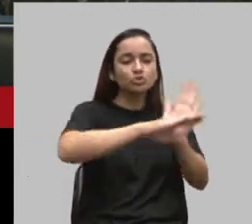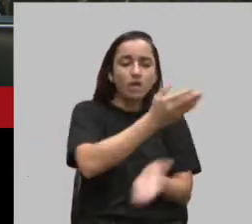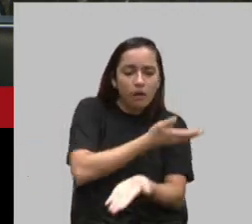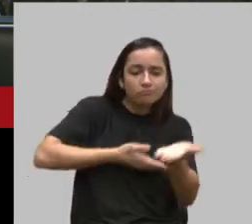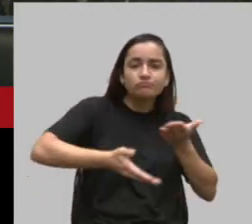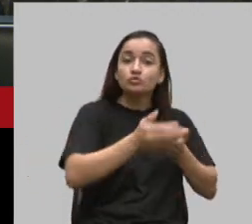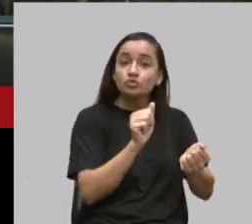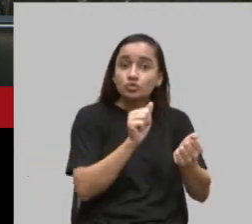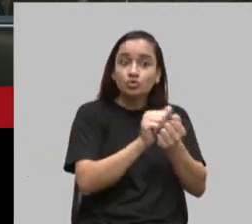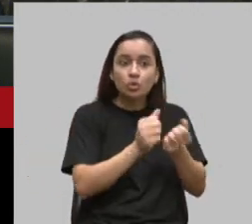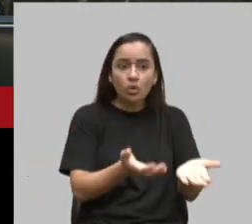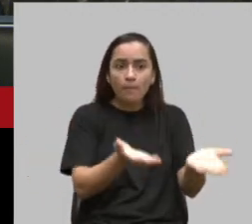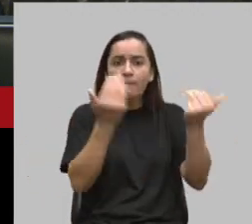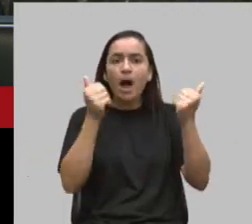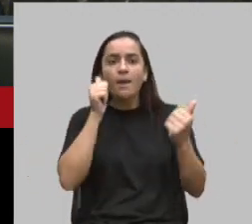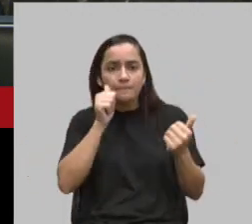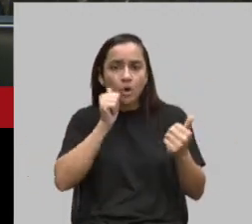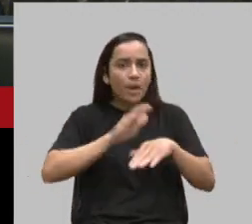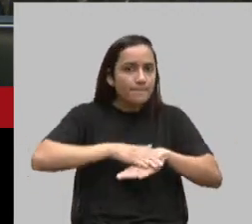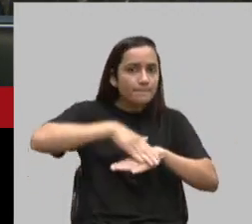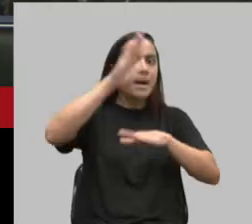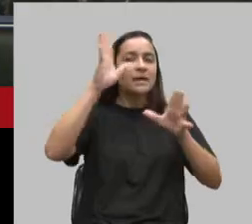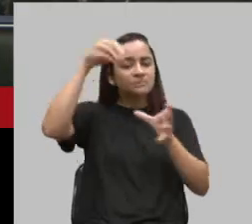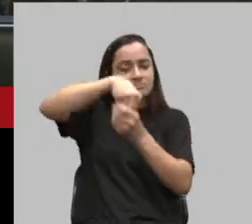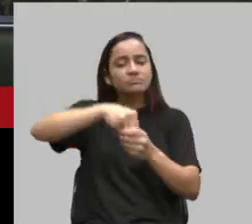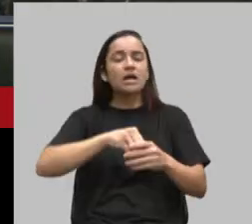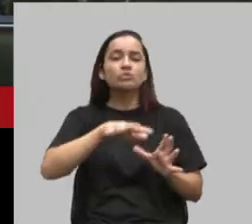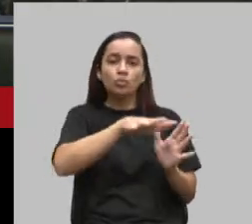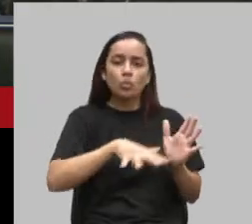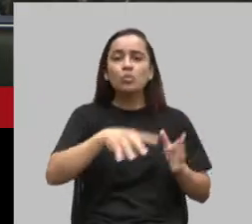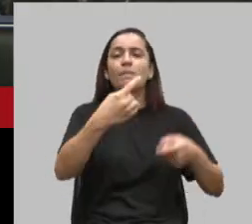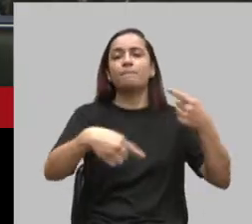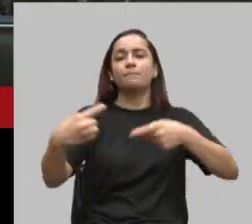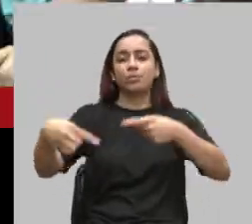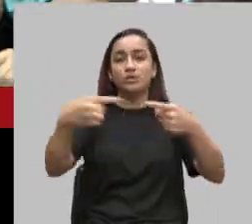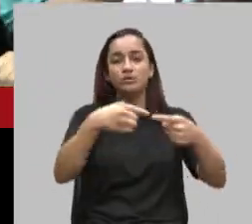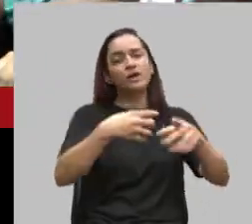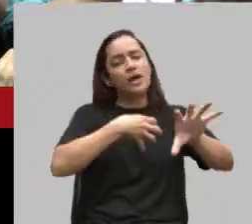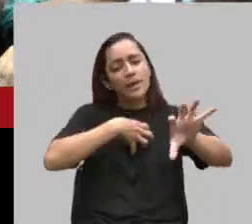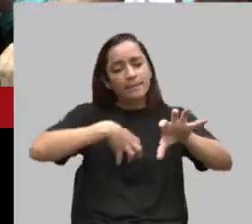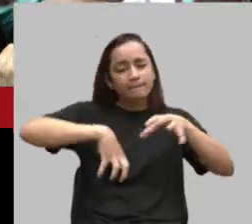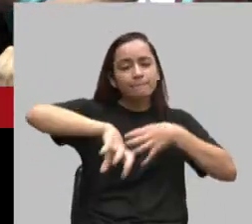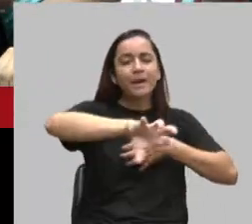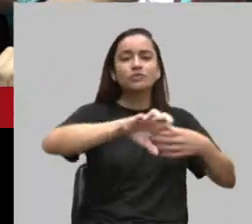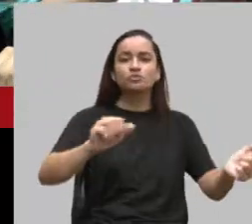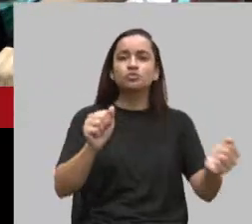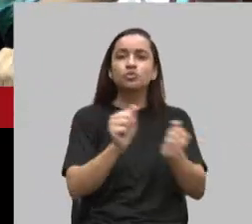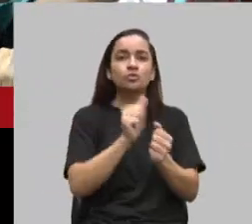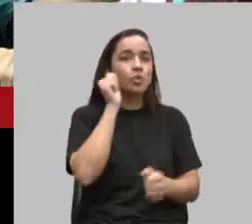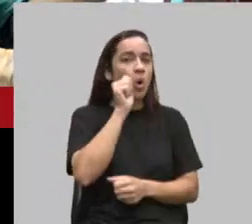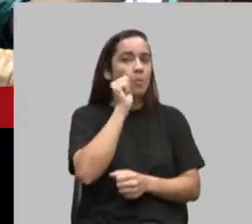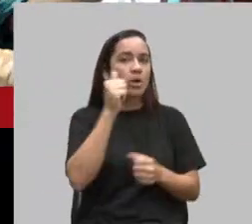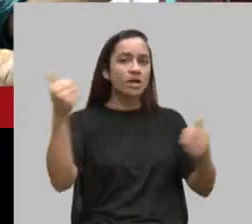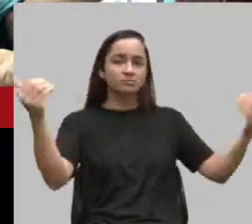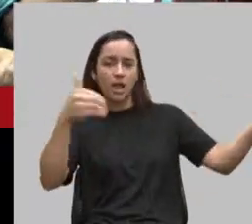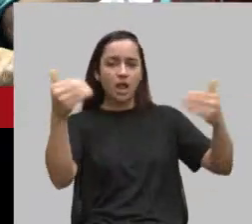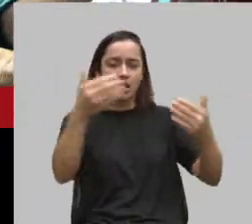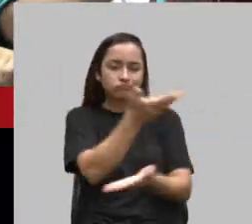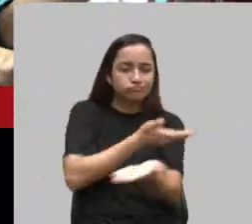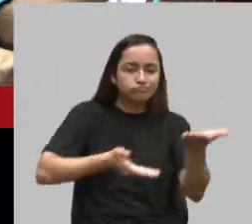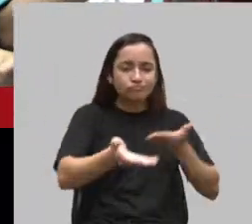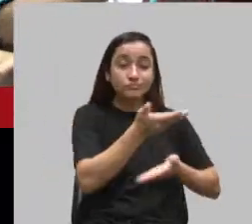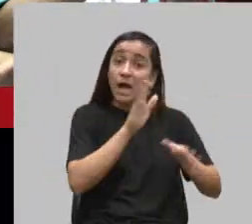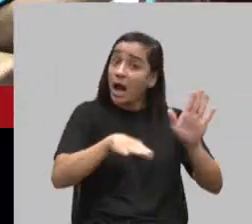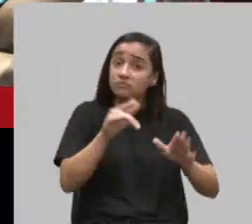estejam no espaço da política vamos ter empatia com aquelas que não têm Às vezes a mesma desenvoltura para